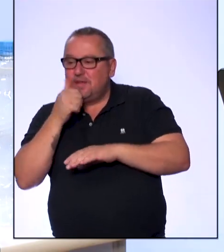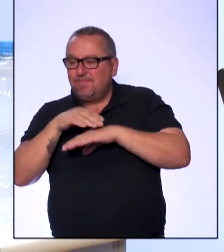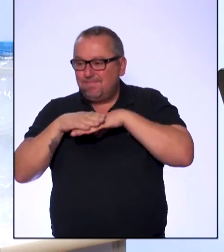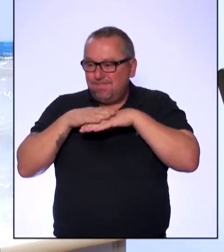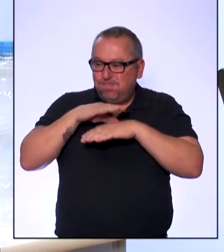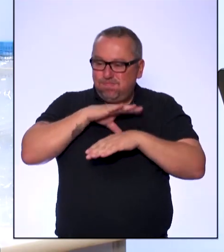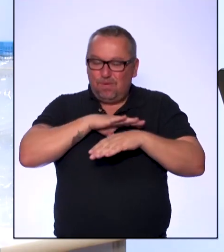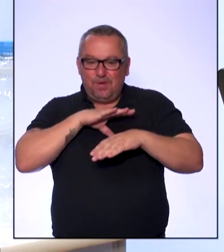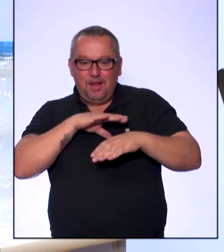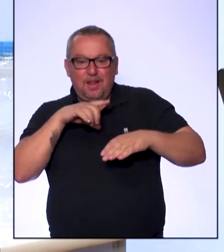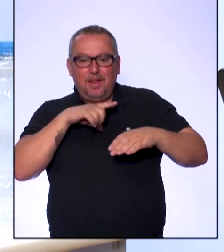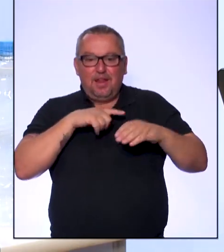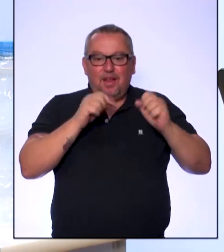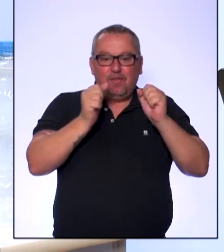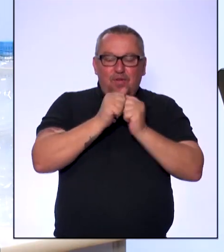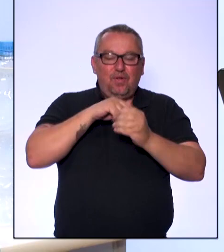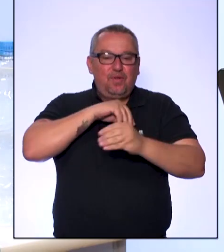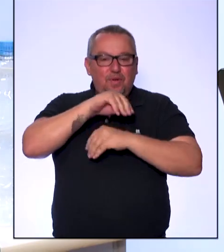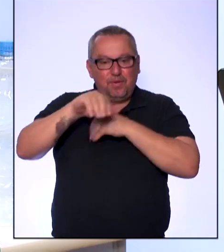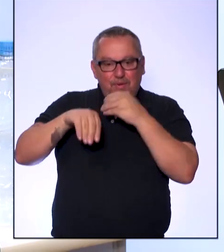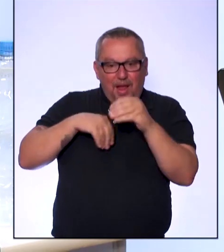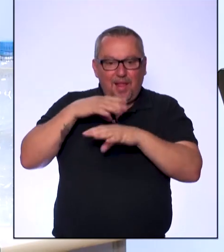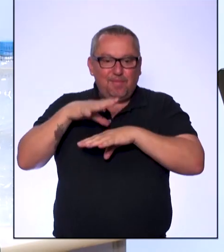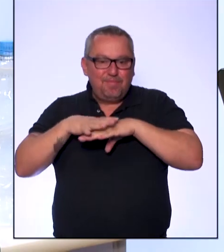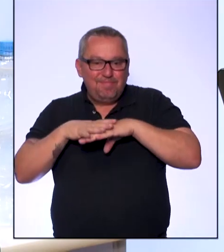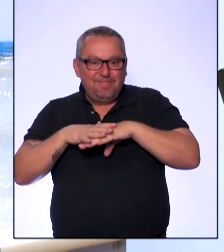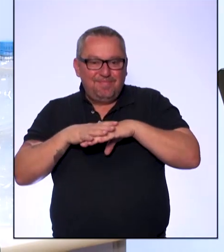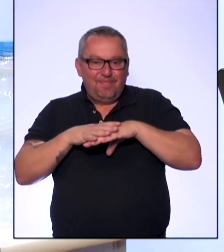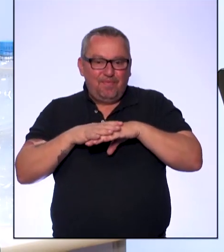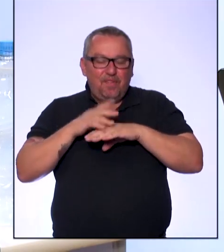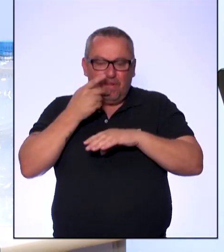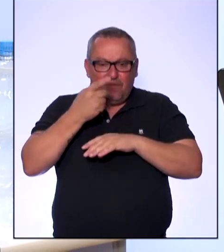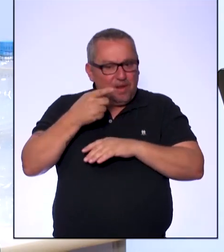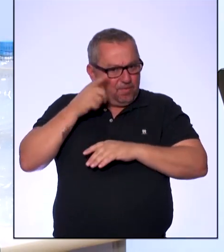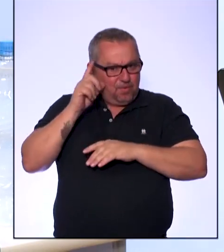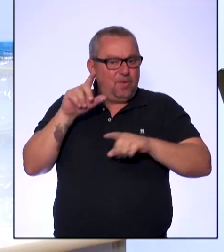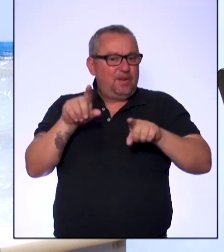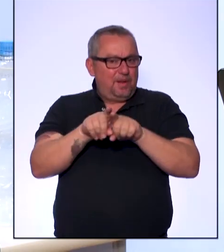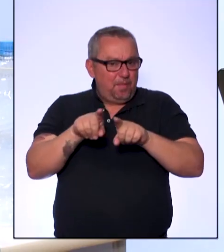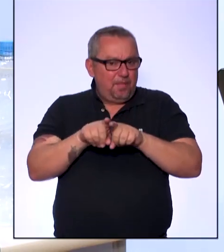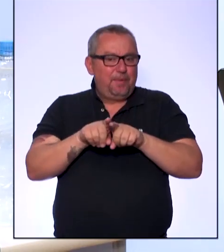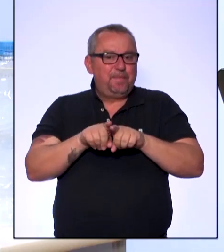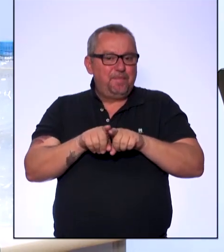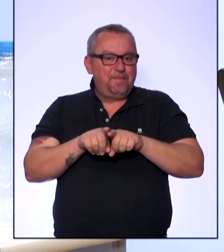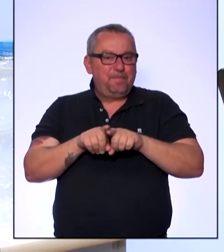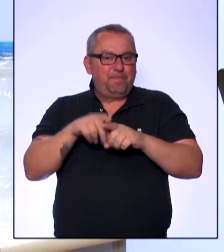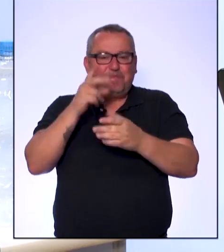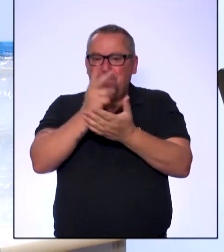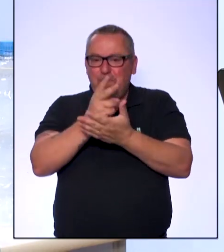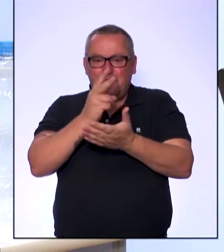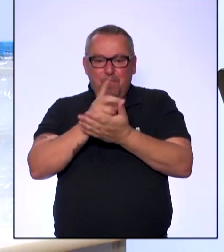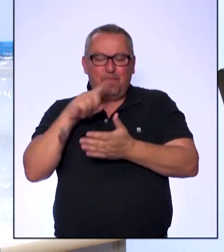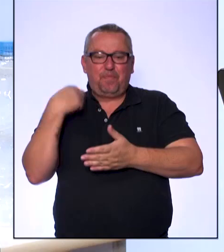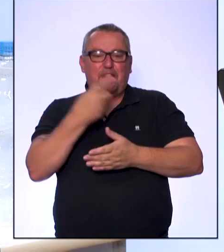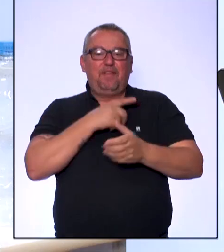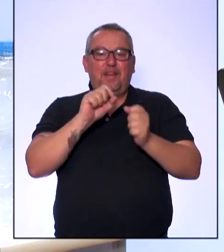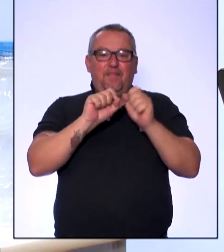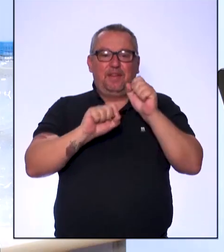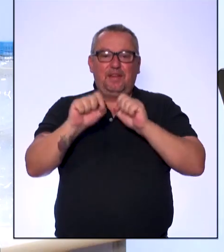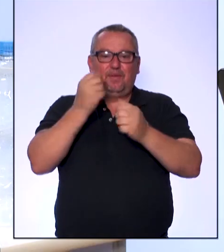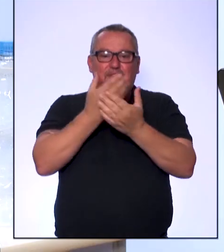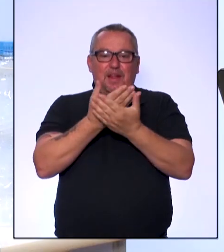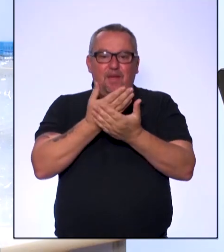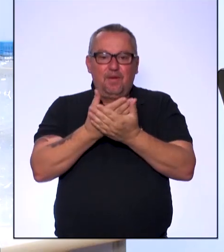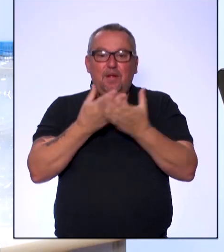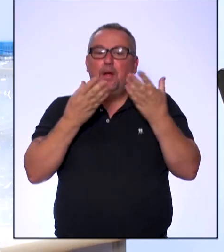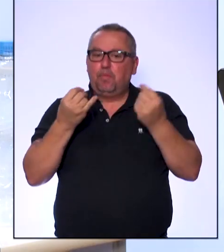Elas dialogam. Então, nós estamos fazendo isso. Fizemos isso ontem também, não é mesmo? Constantemente nós estamos fazendo isso nas nossas aulas.